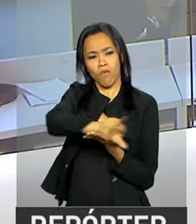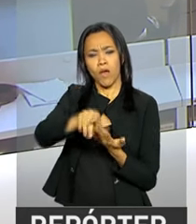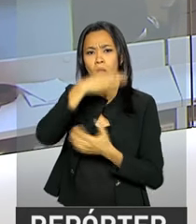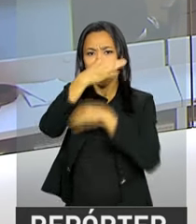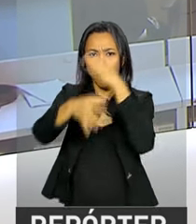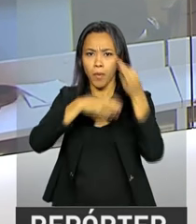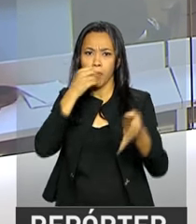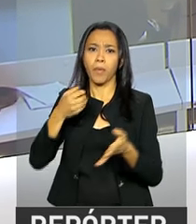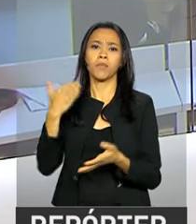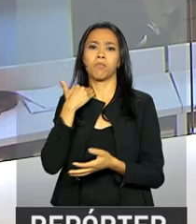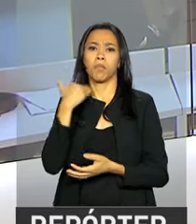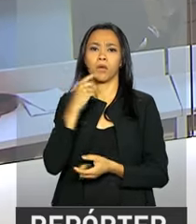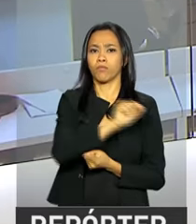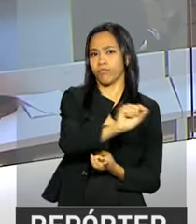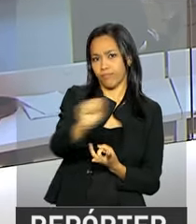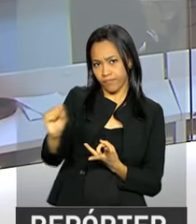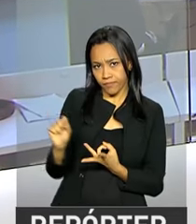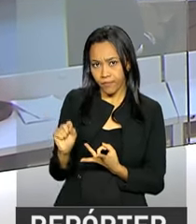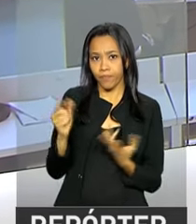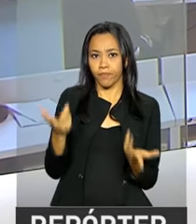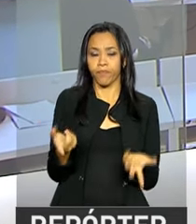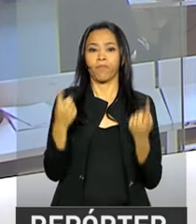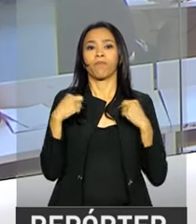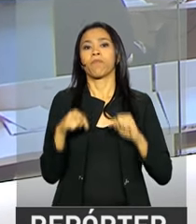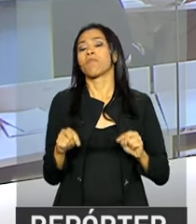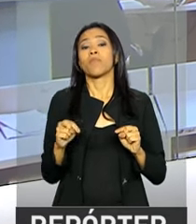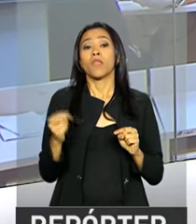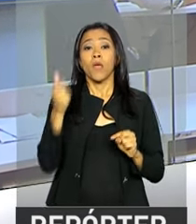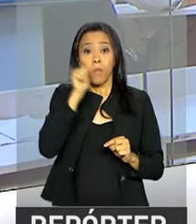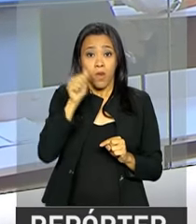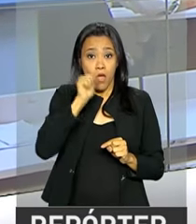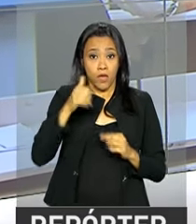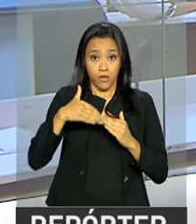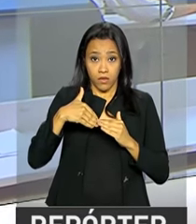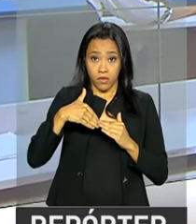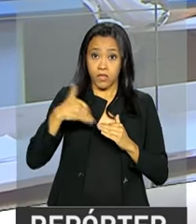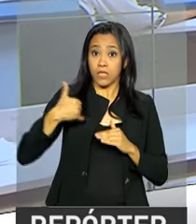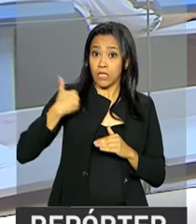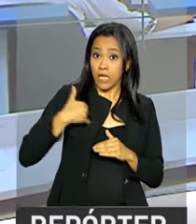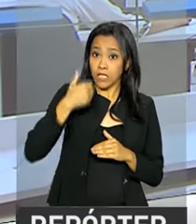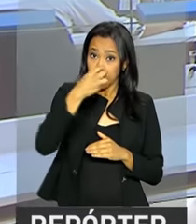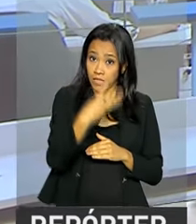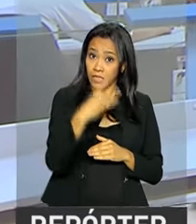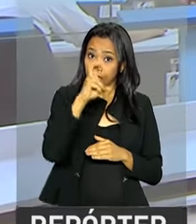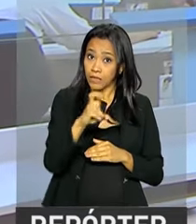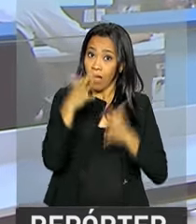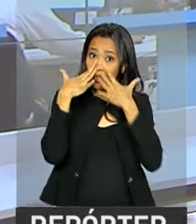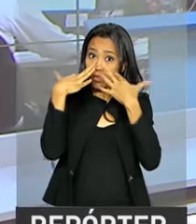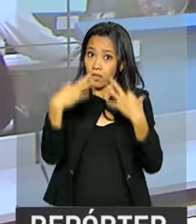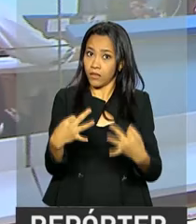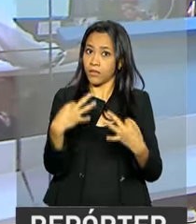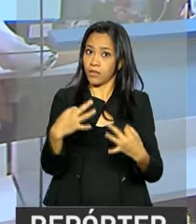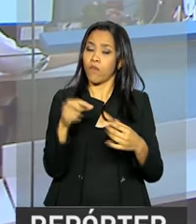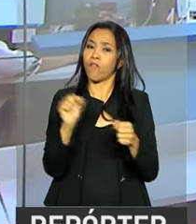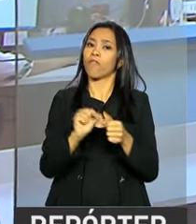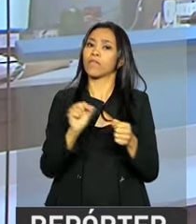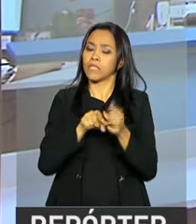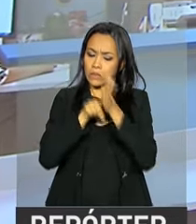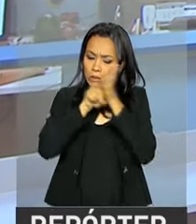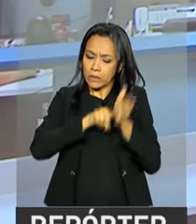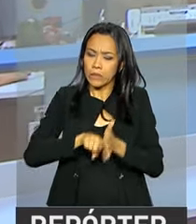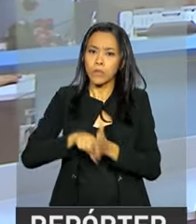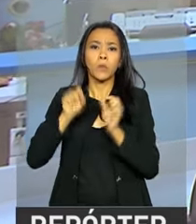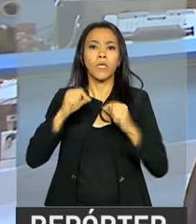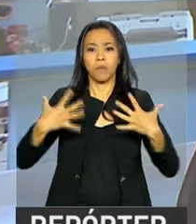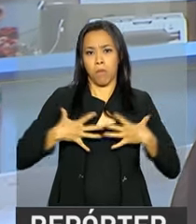instituições financeira e mulheres a partir de 35 anos já devem ficar atentas e fazer a